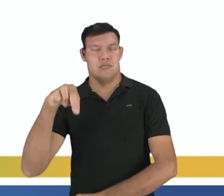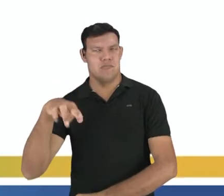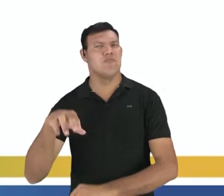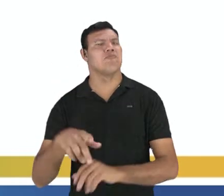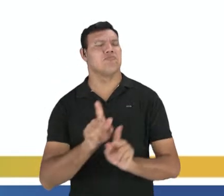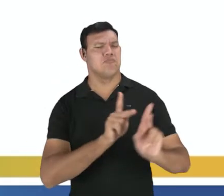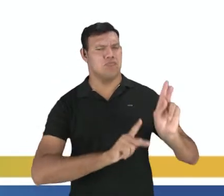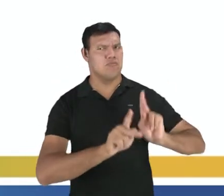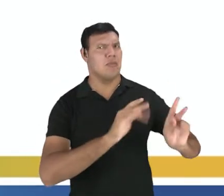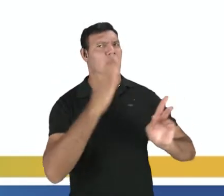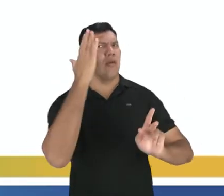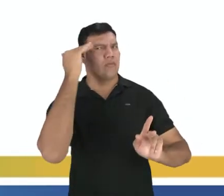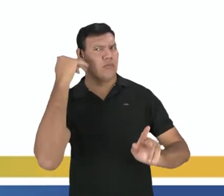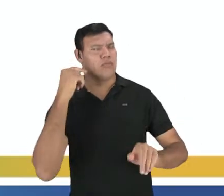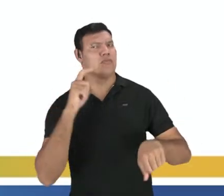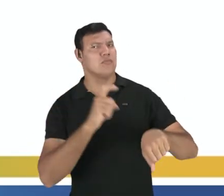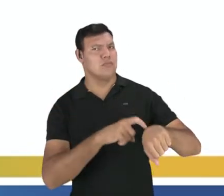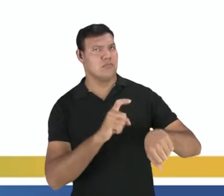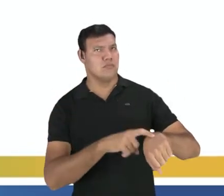época.